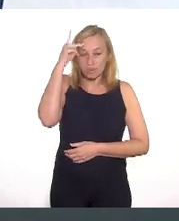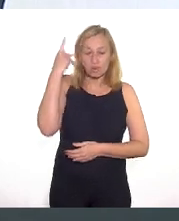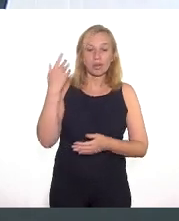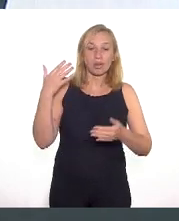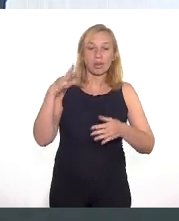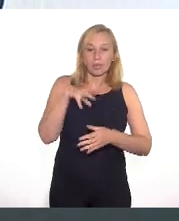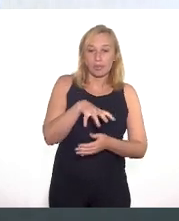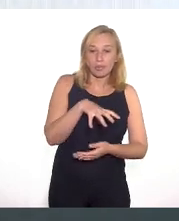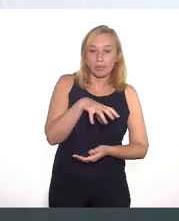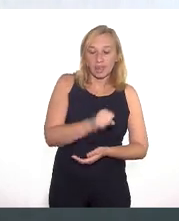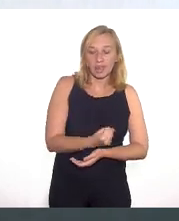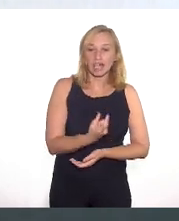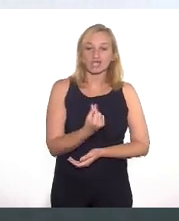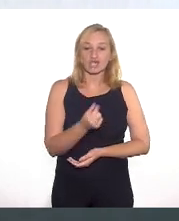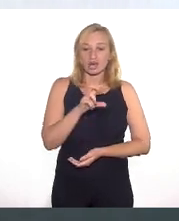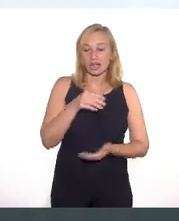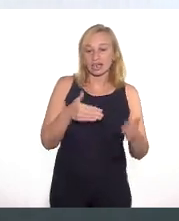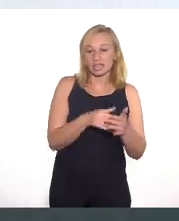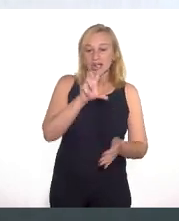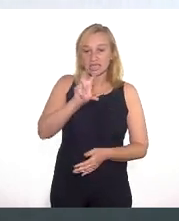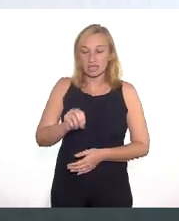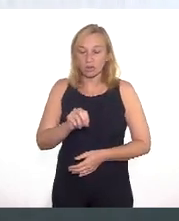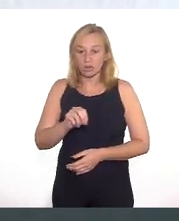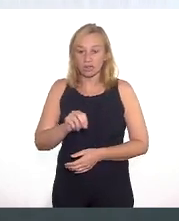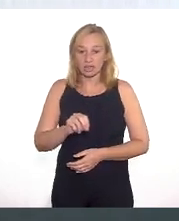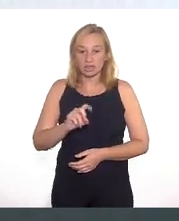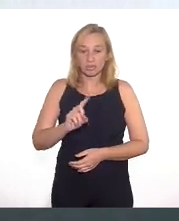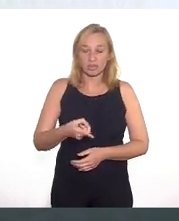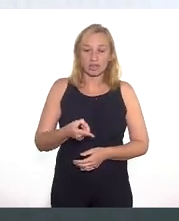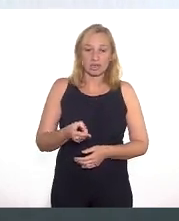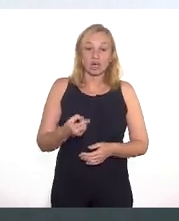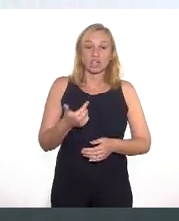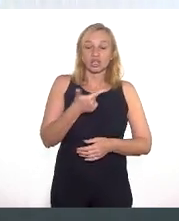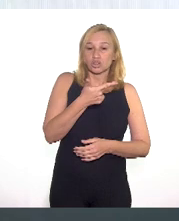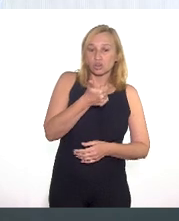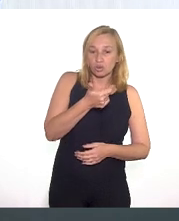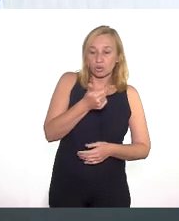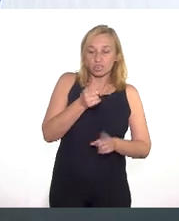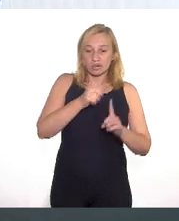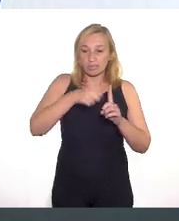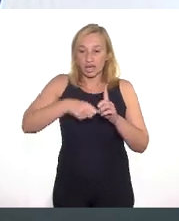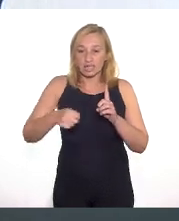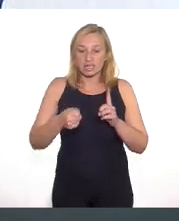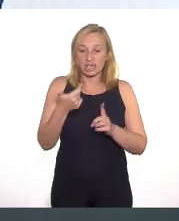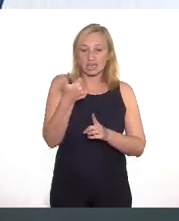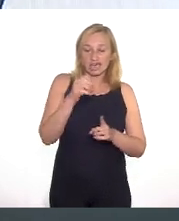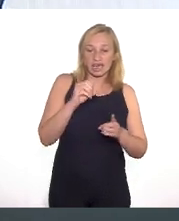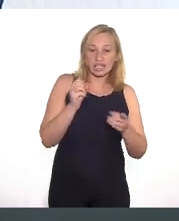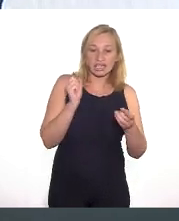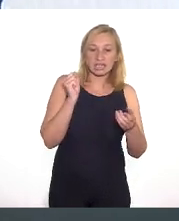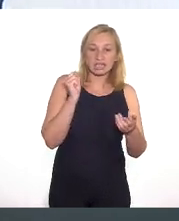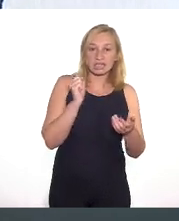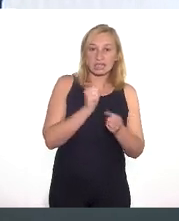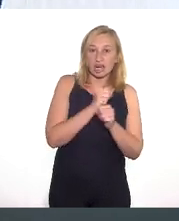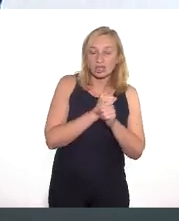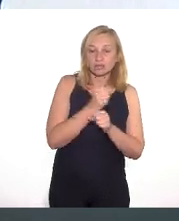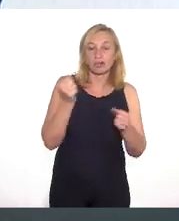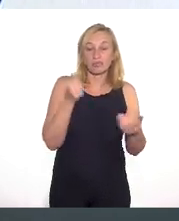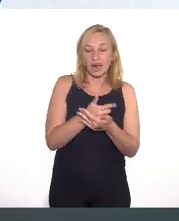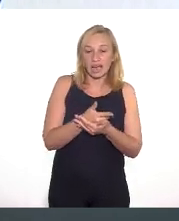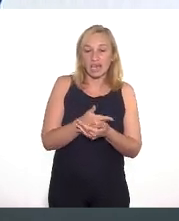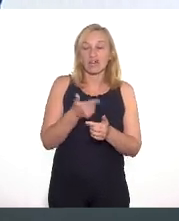50. Então, são 12 meses de carência, 10 anos para pagar. Esse programa vai fazer muito sucesso, vai resolver o problema